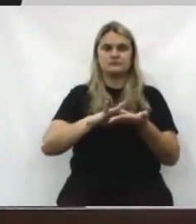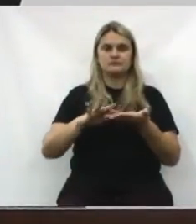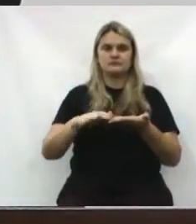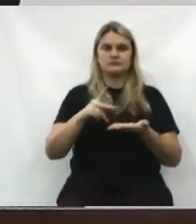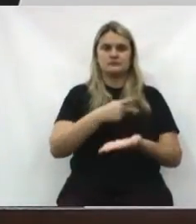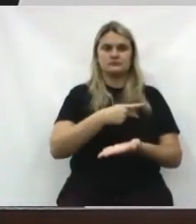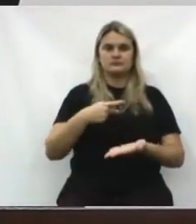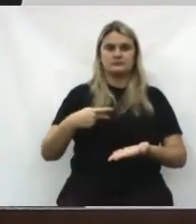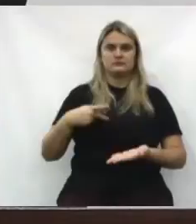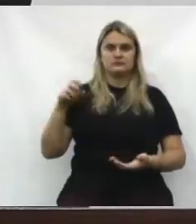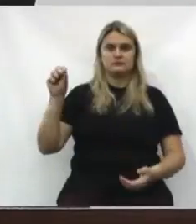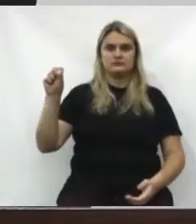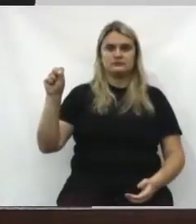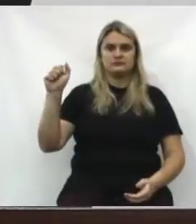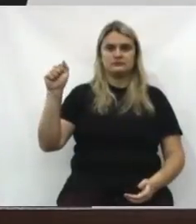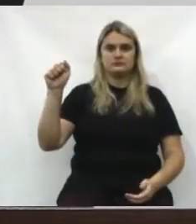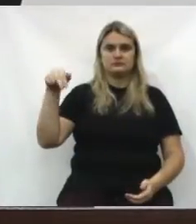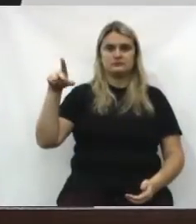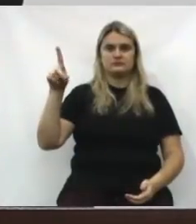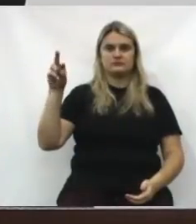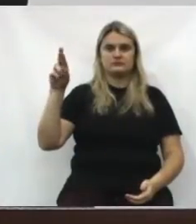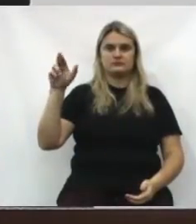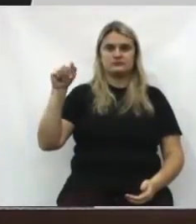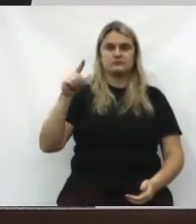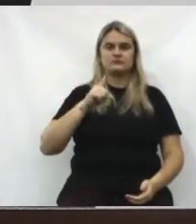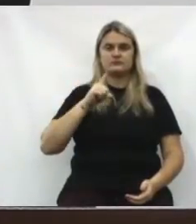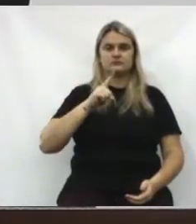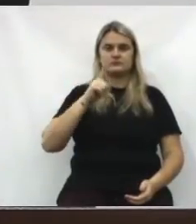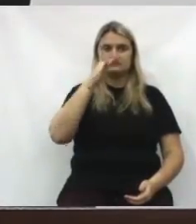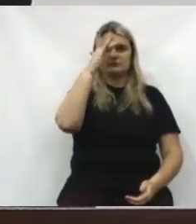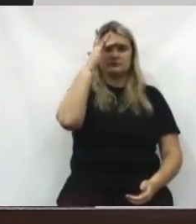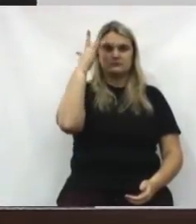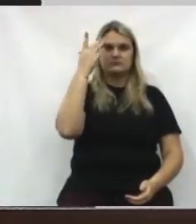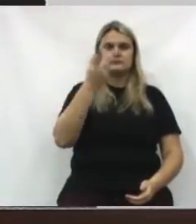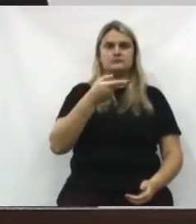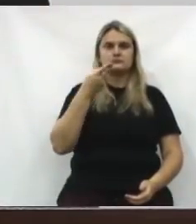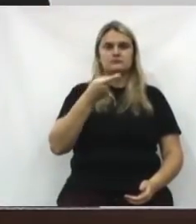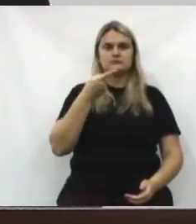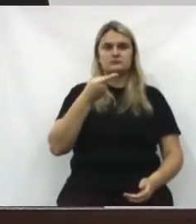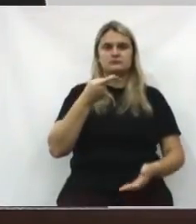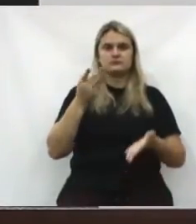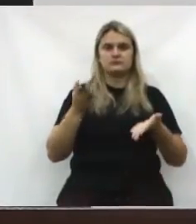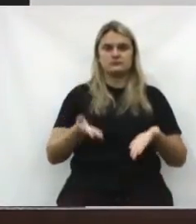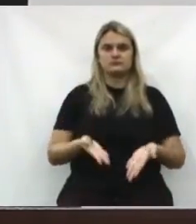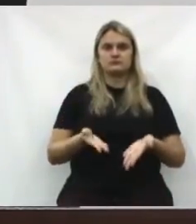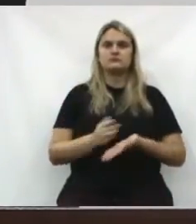Solicito, então, a secretária pastora Sandra para que informe se há algum dos